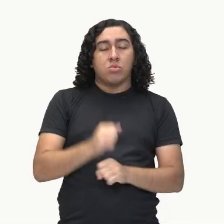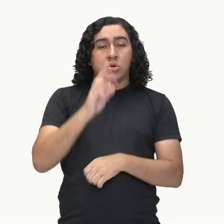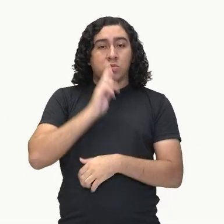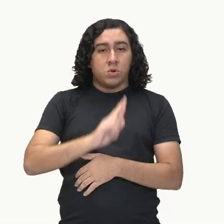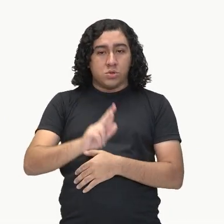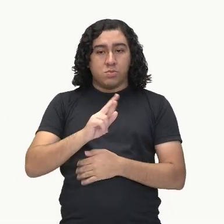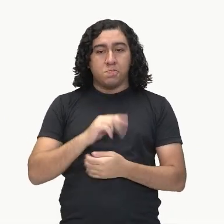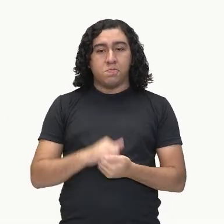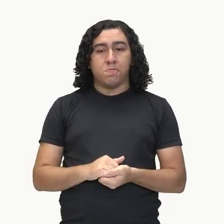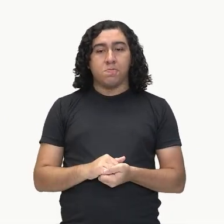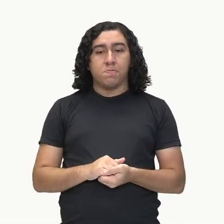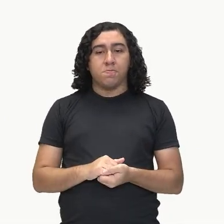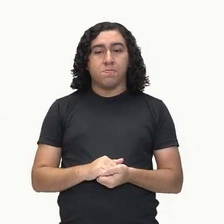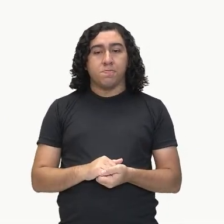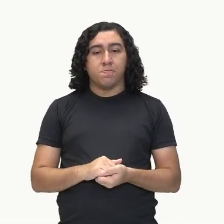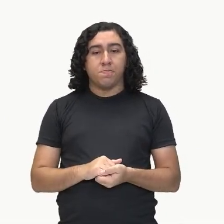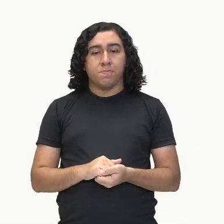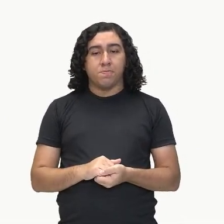polinômio?